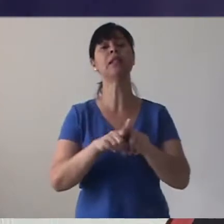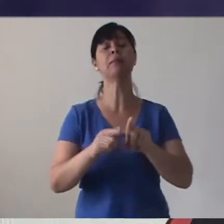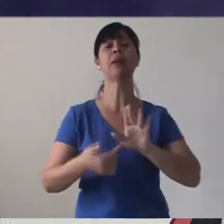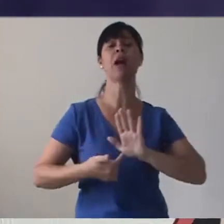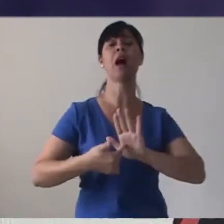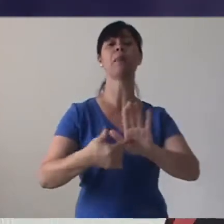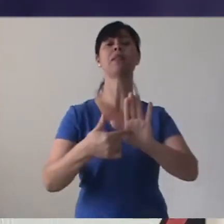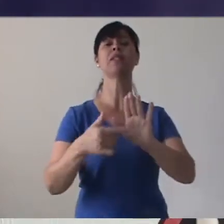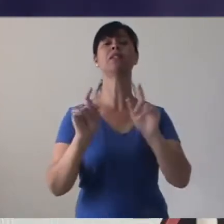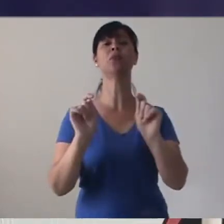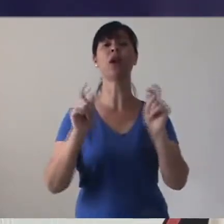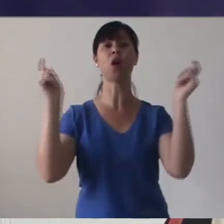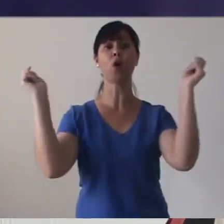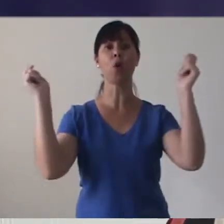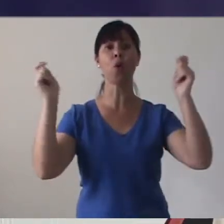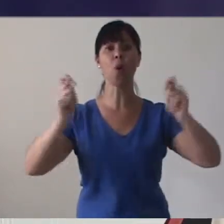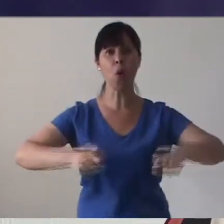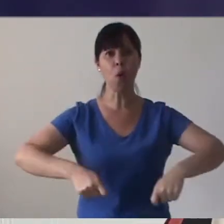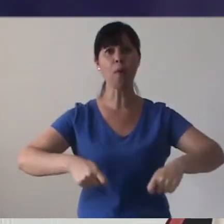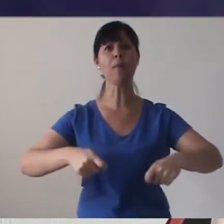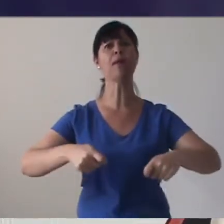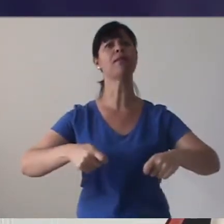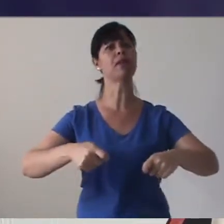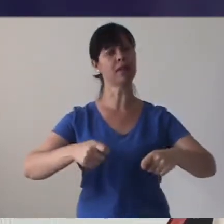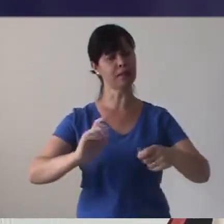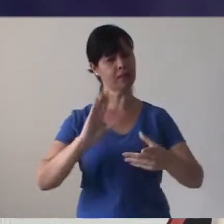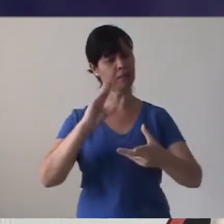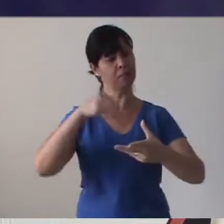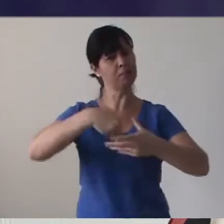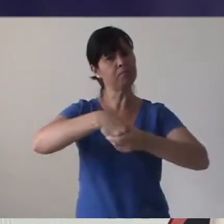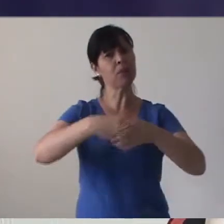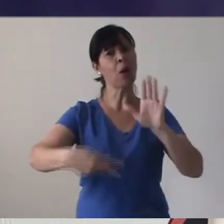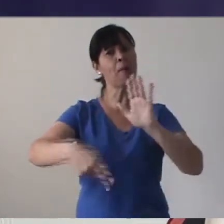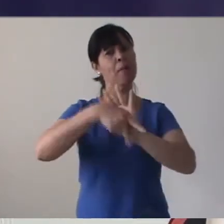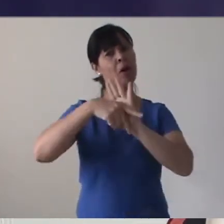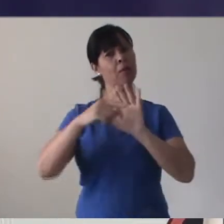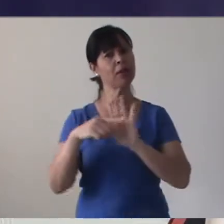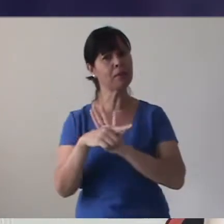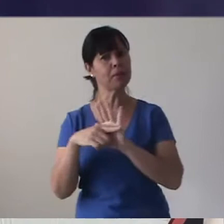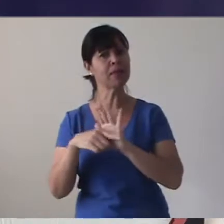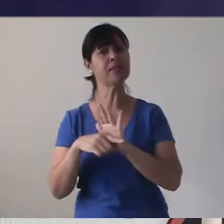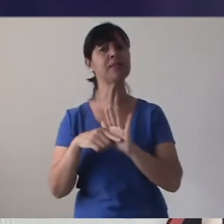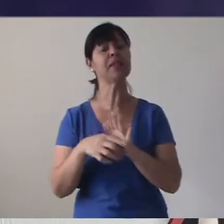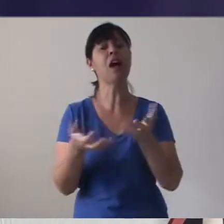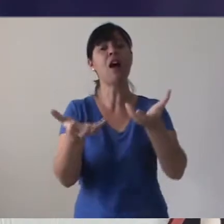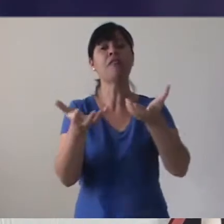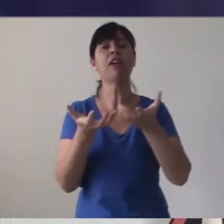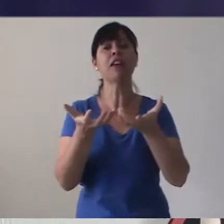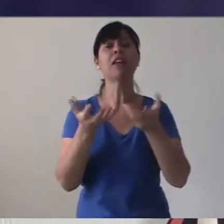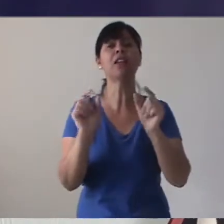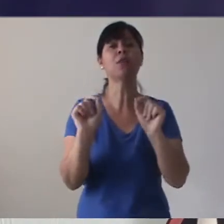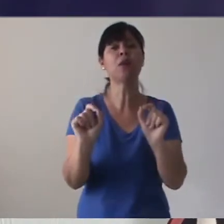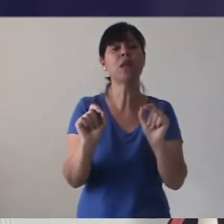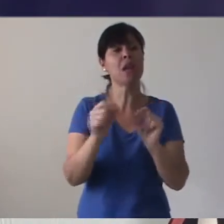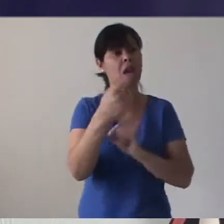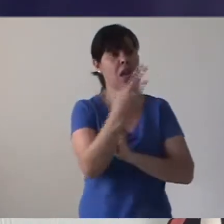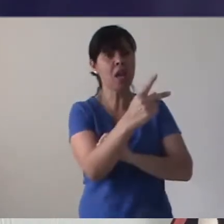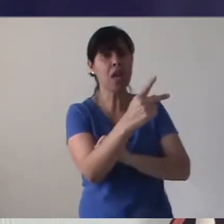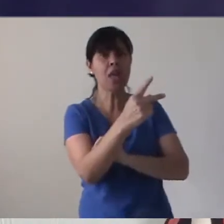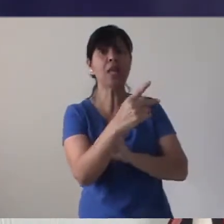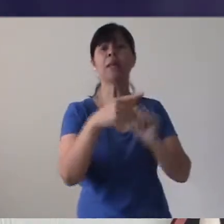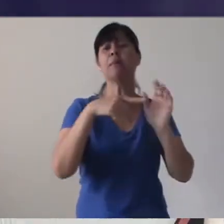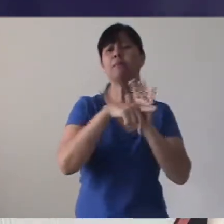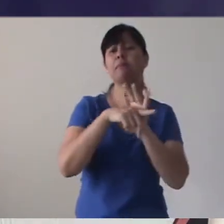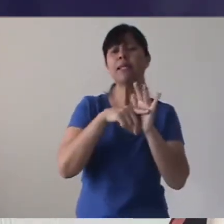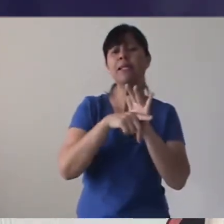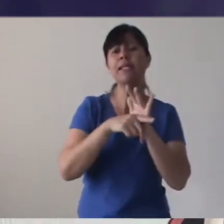uma certa competência nas suas pesquisas, né? Ele sempre vai querer pesquisar um pouco, o que se pede